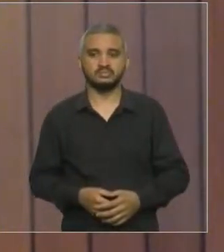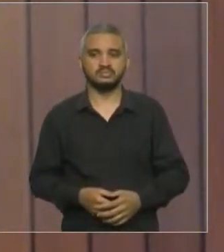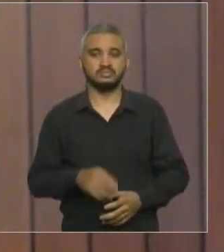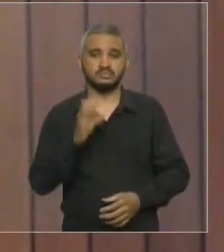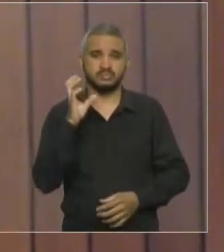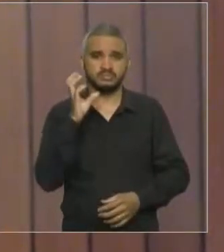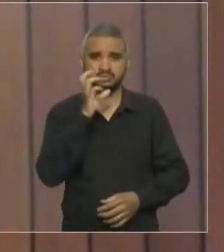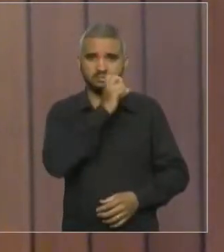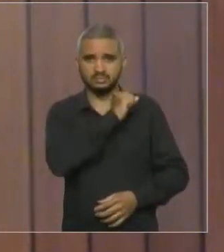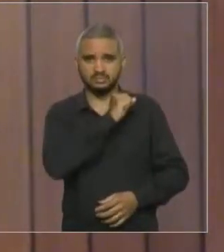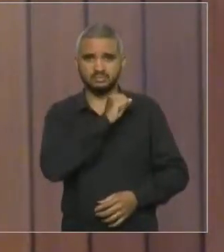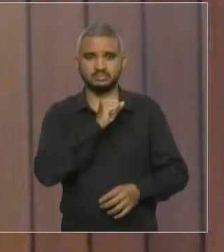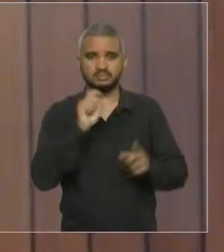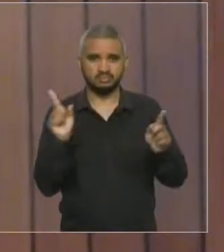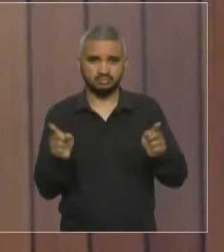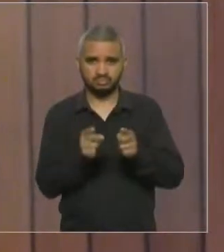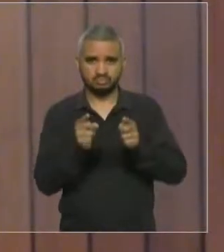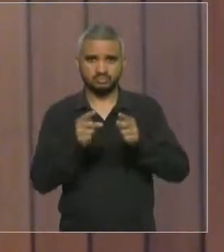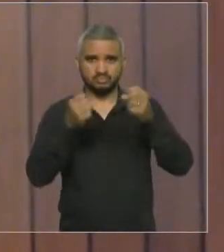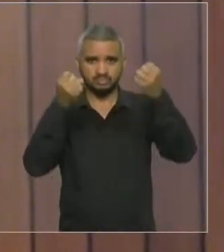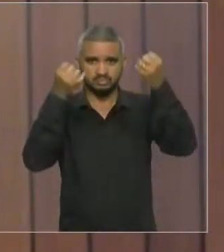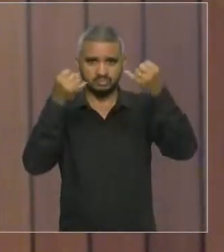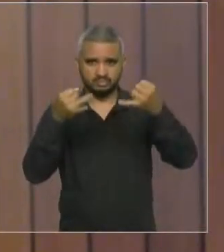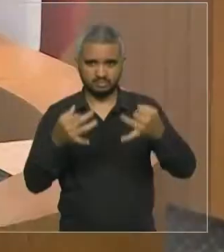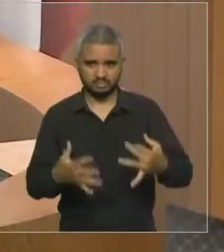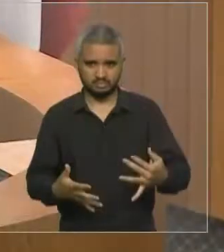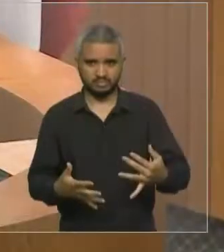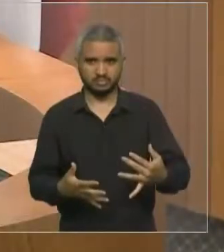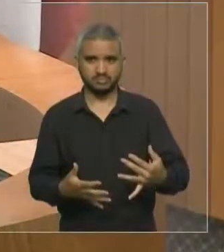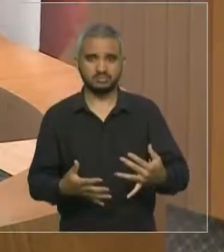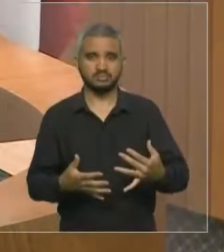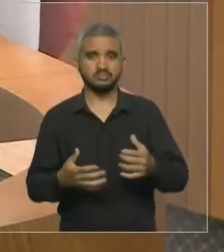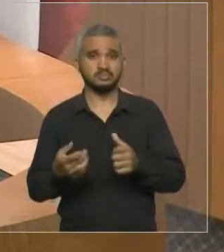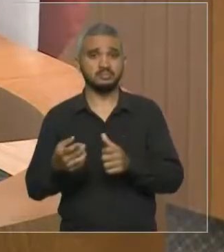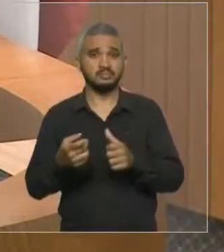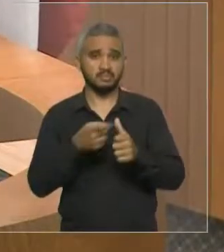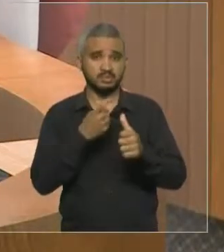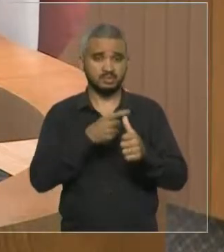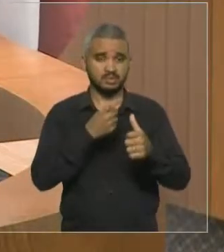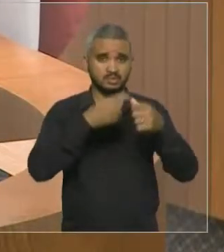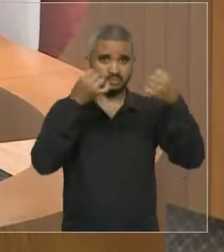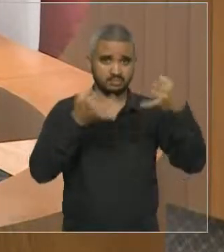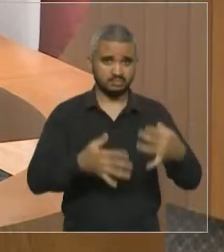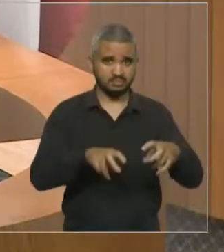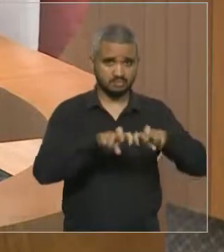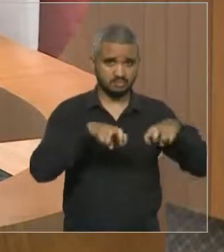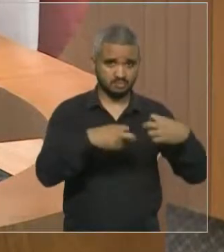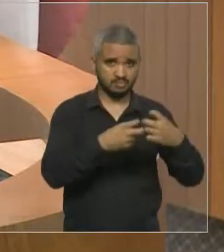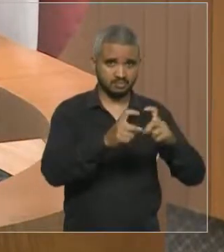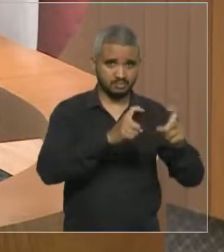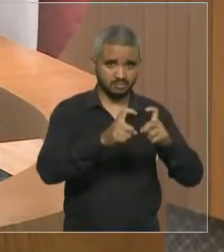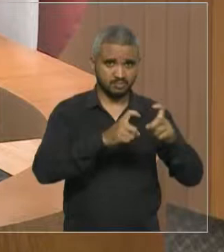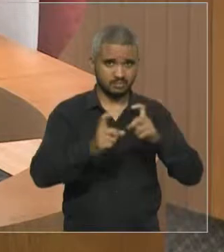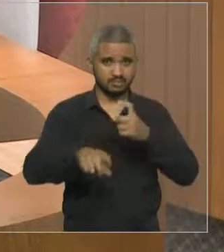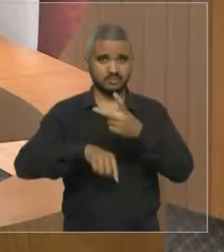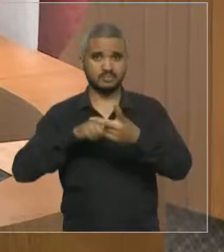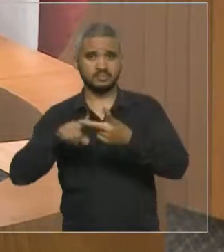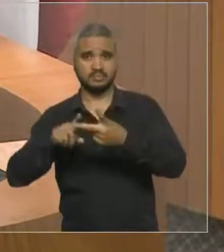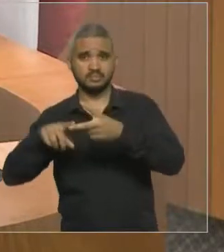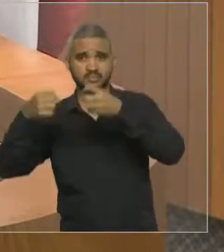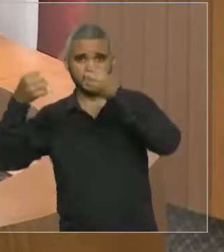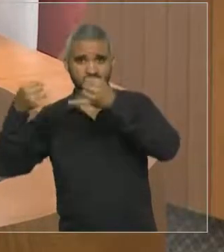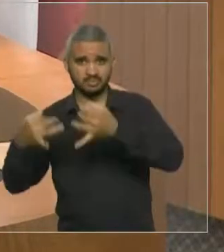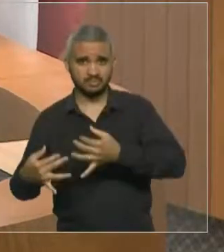propriamente a falar dessa prestação de contas dos 100 dias que a gente tenha necessidade de fazer por conta de custar me sair bem